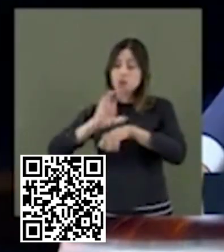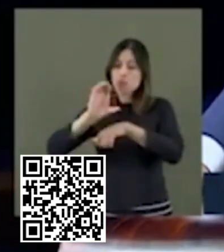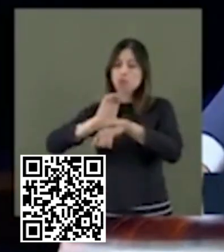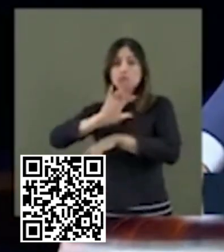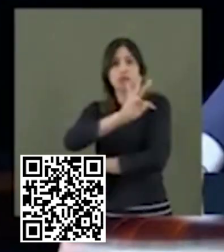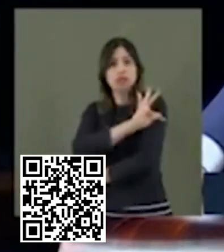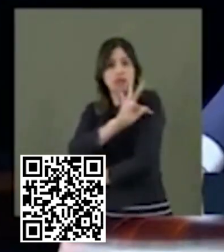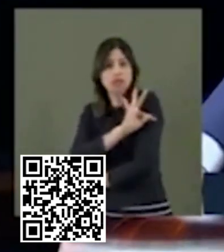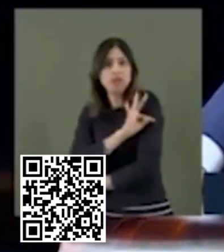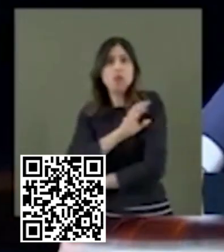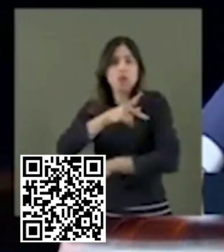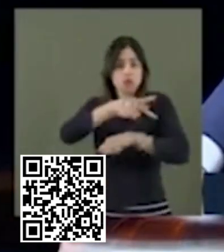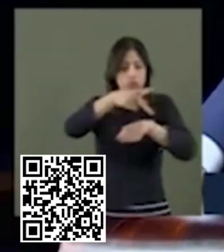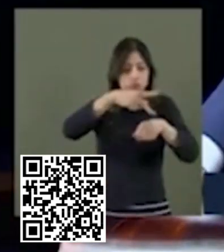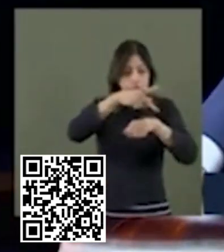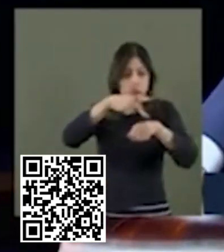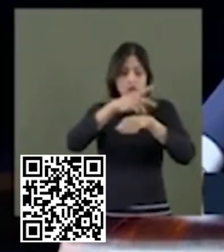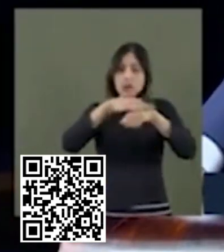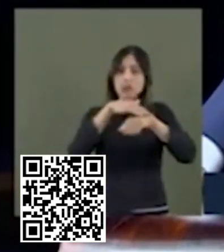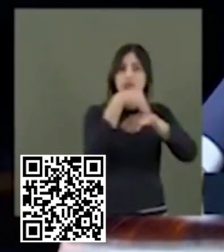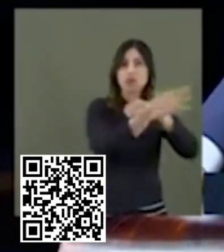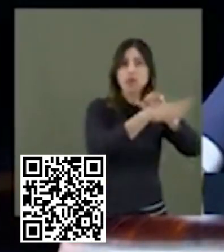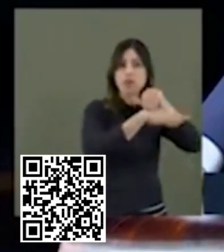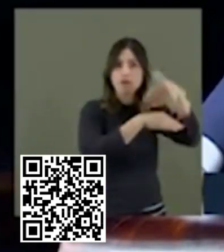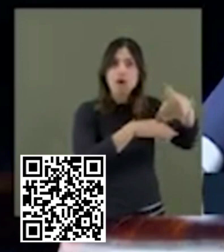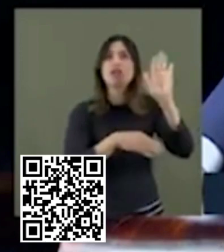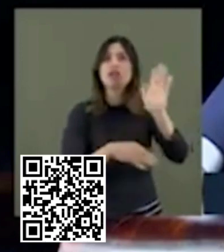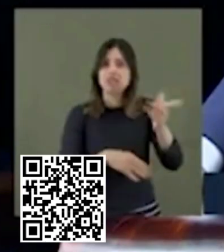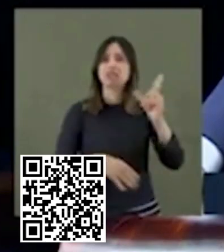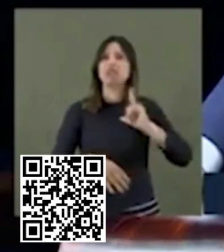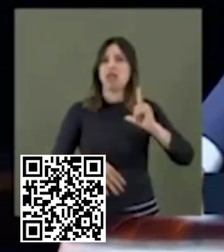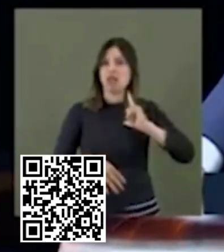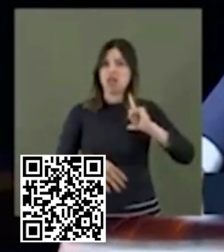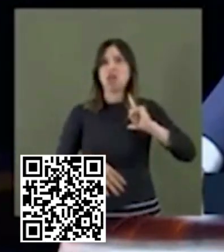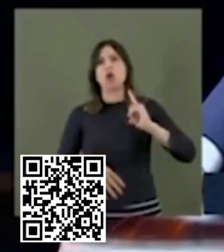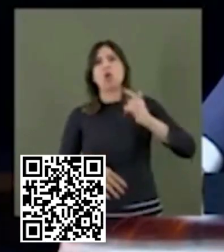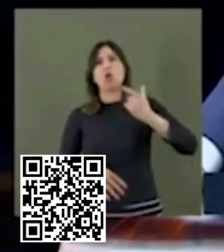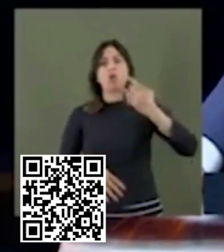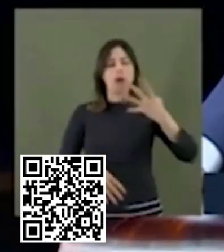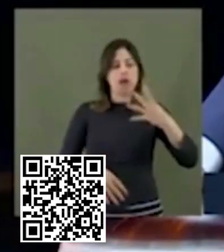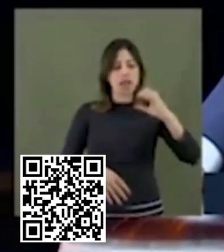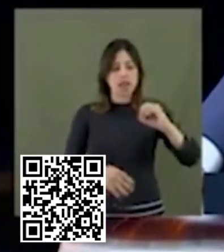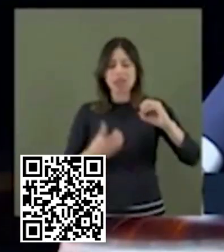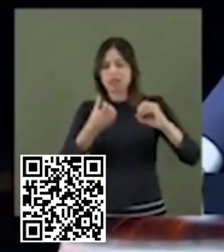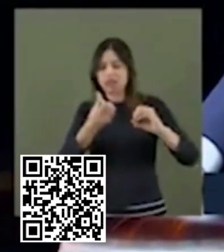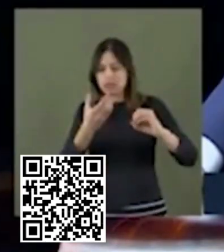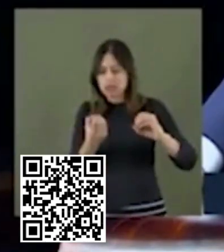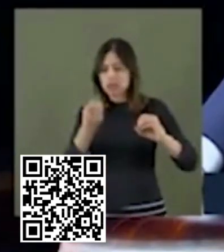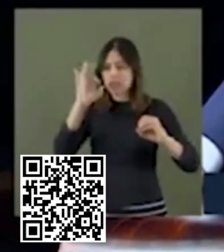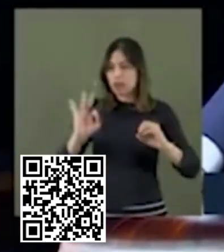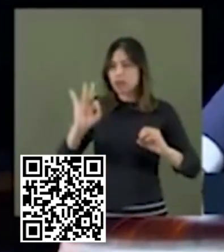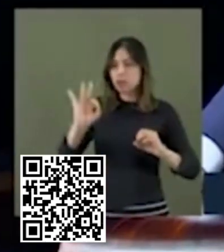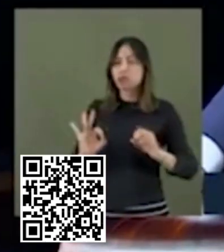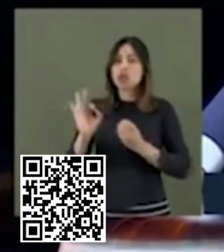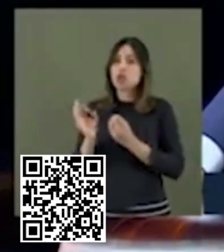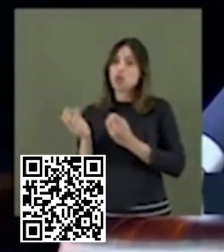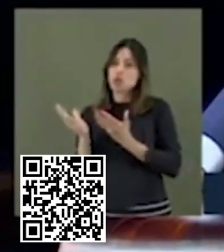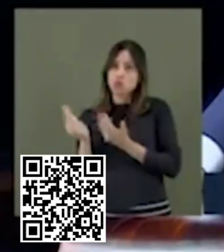Coreia, Japão, já ultrapassa 50%, 60% dos jovens fazem curso técnico. E